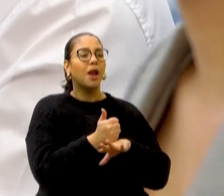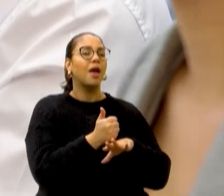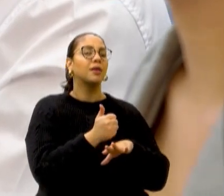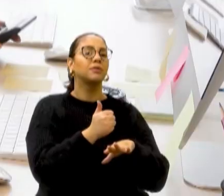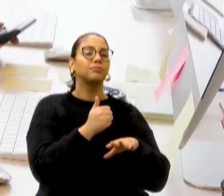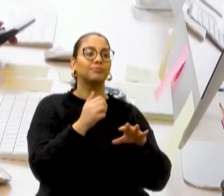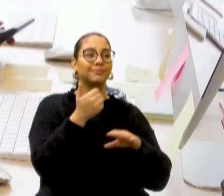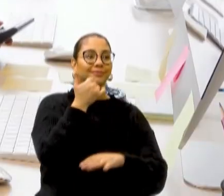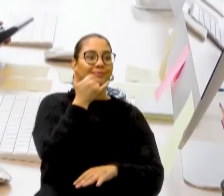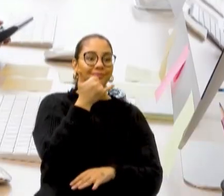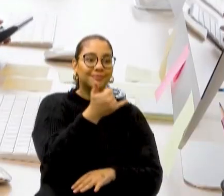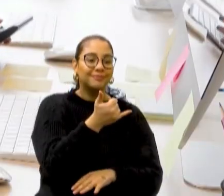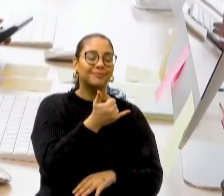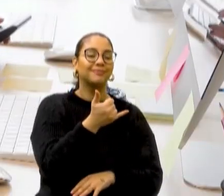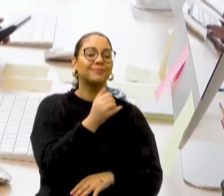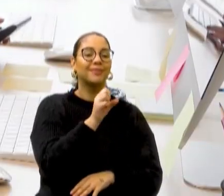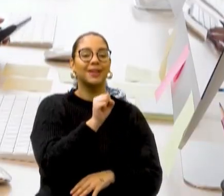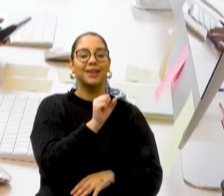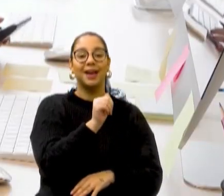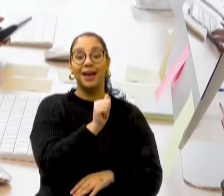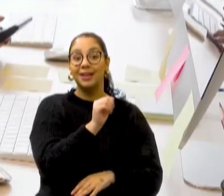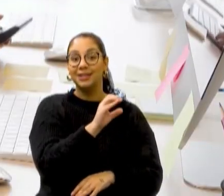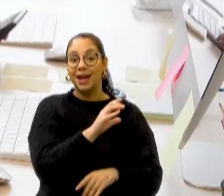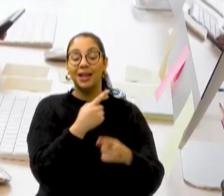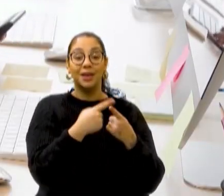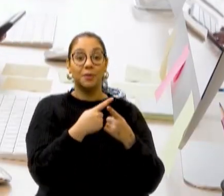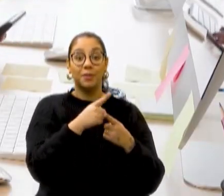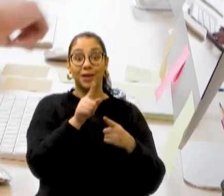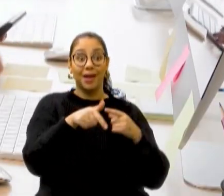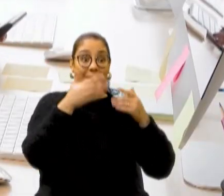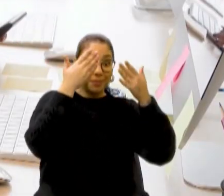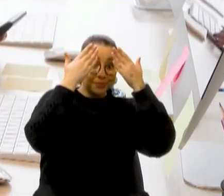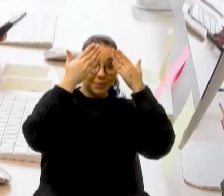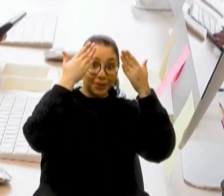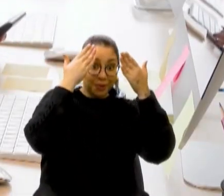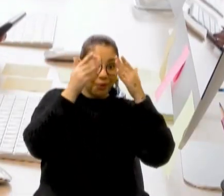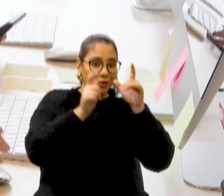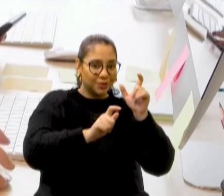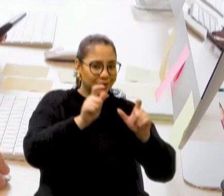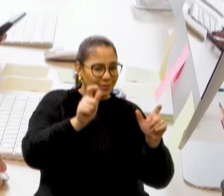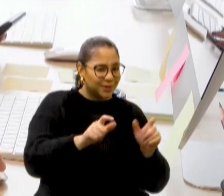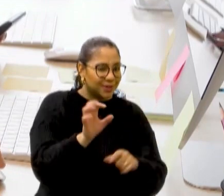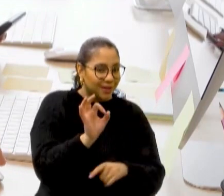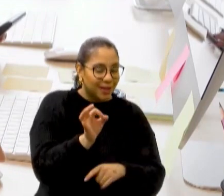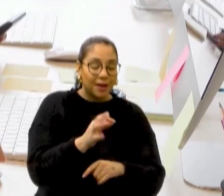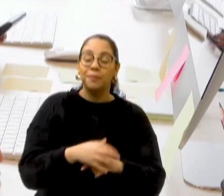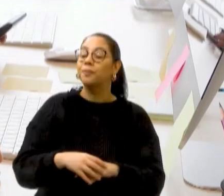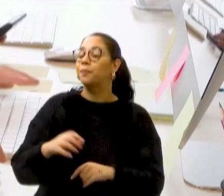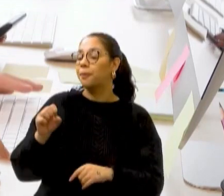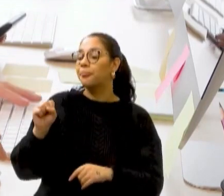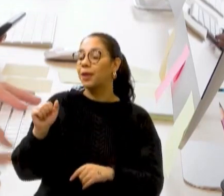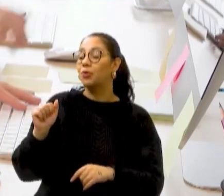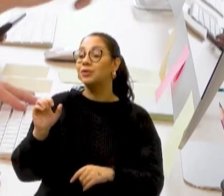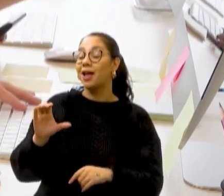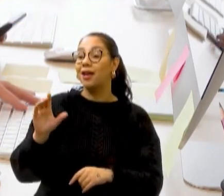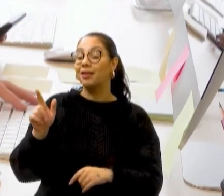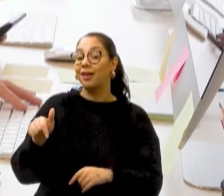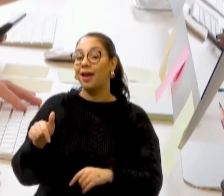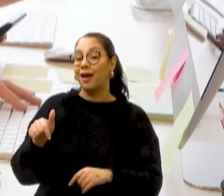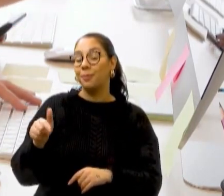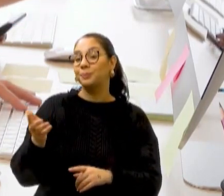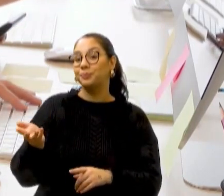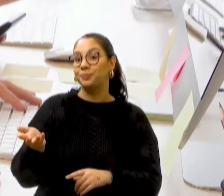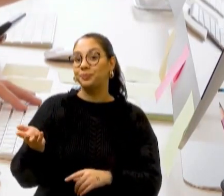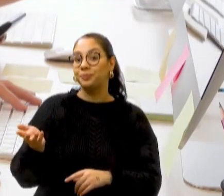um operador de saque já que a gente às vezes lida muito com psicológico das pessoas não é muito o saque é